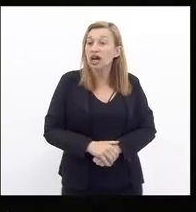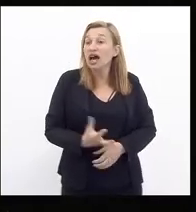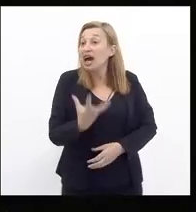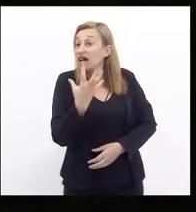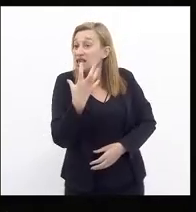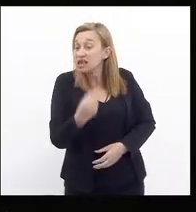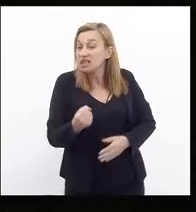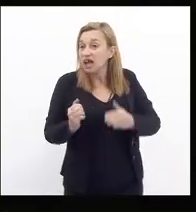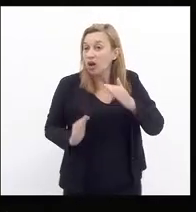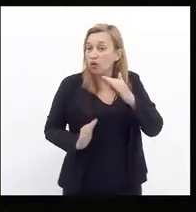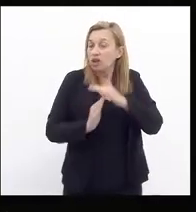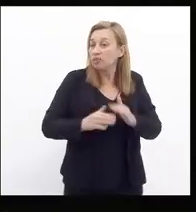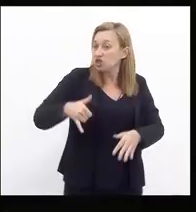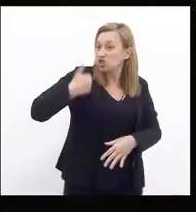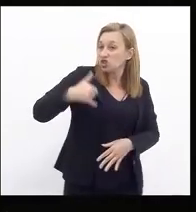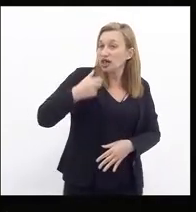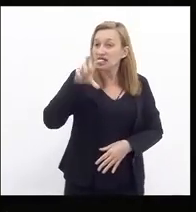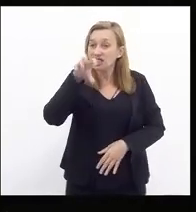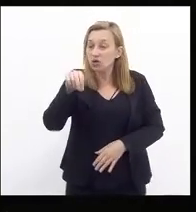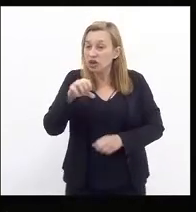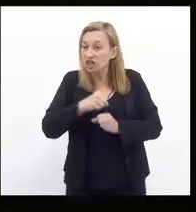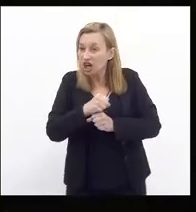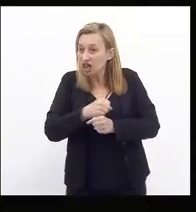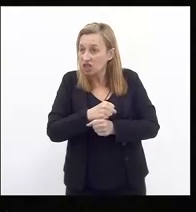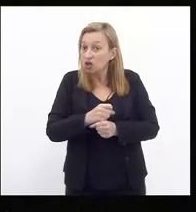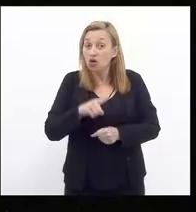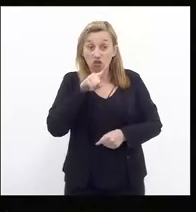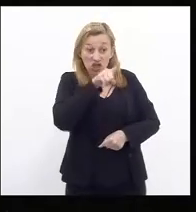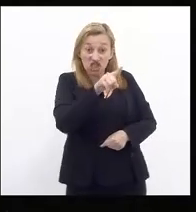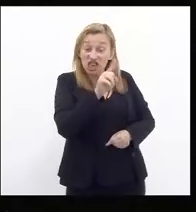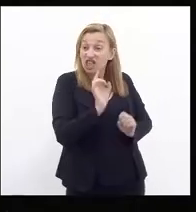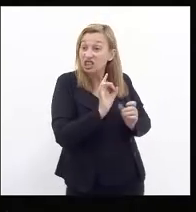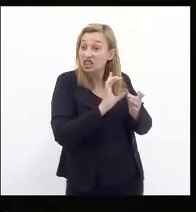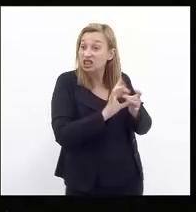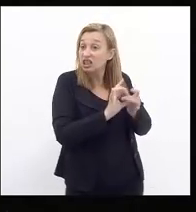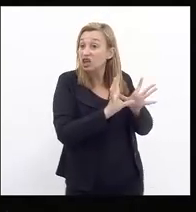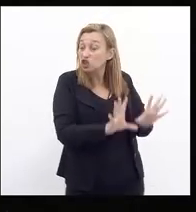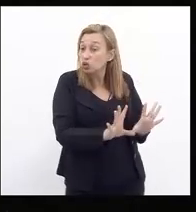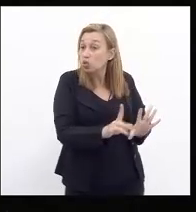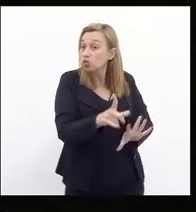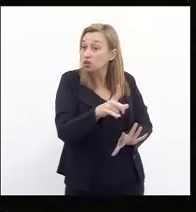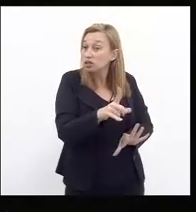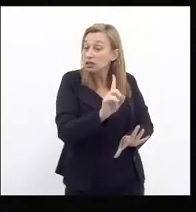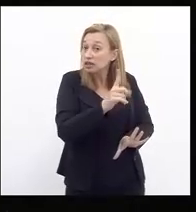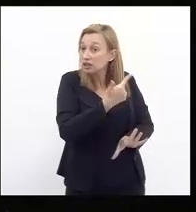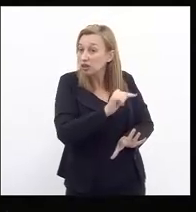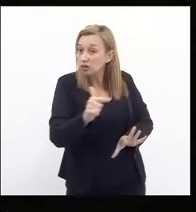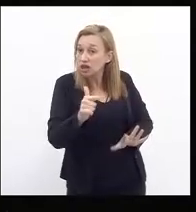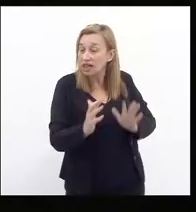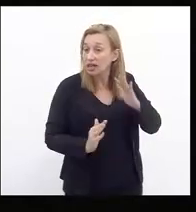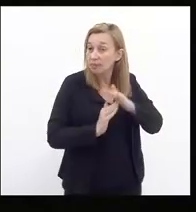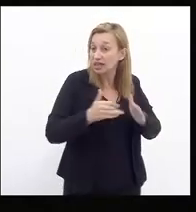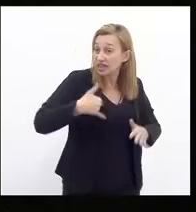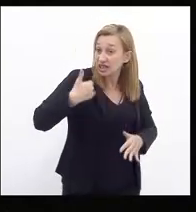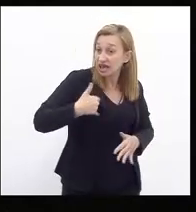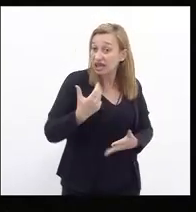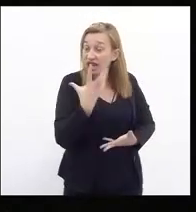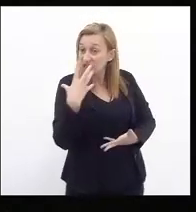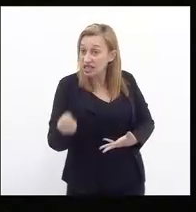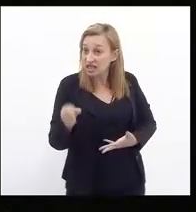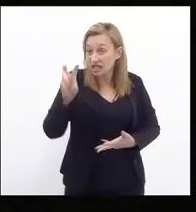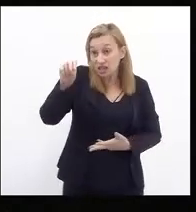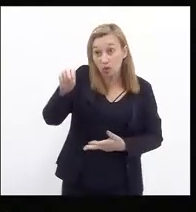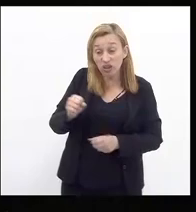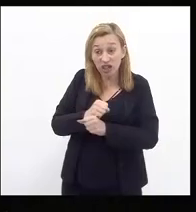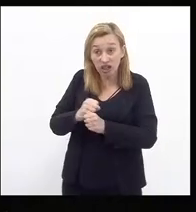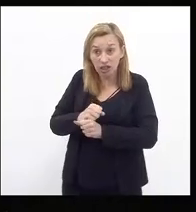aceitaram limite de dar de 50 anos quando você deixou de ter de não ter limite de idade aceitar